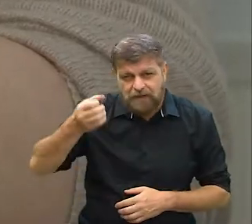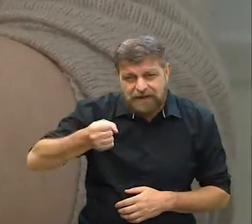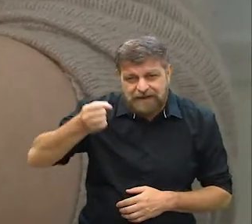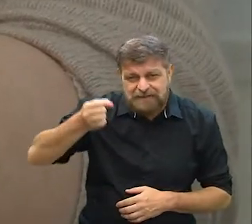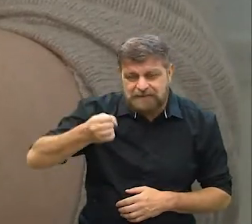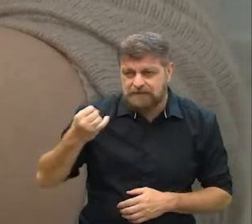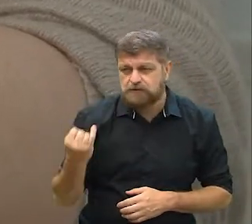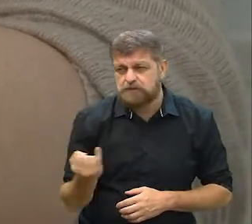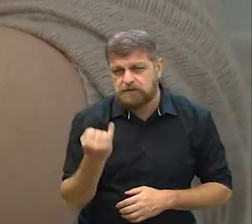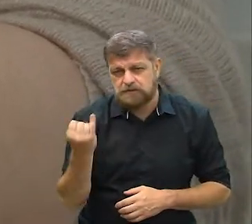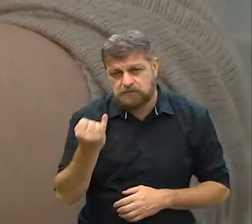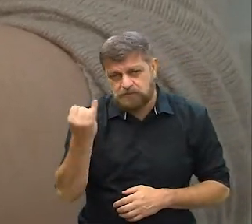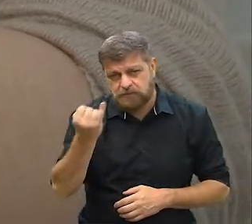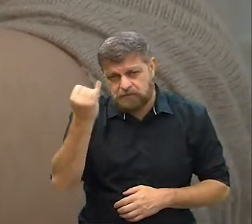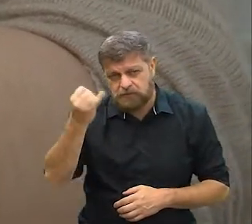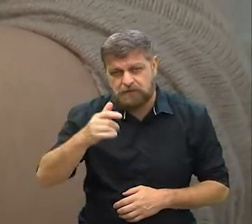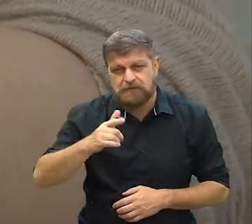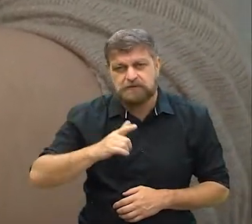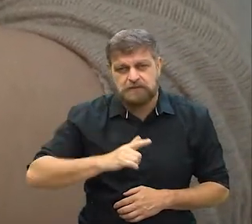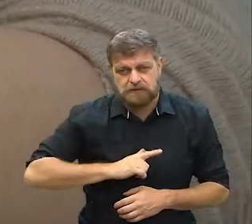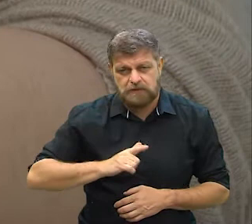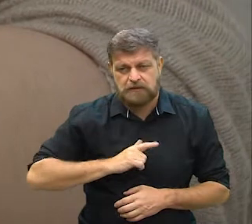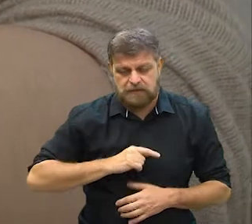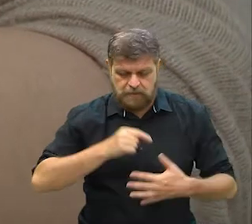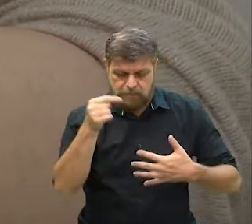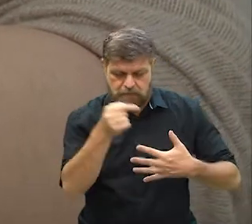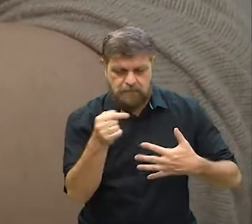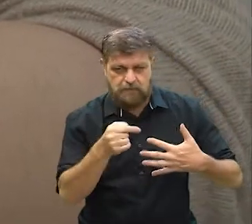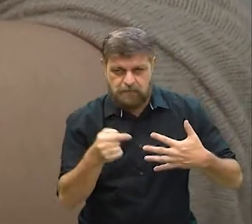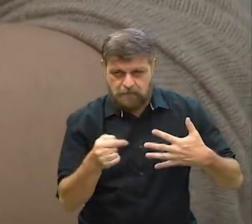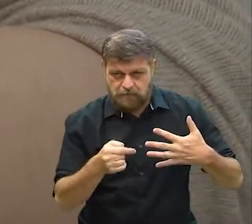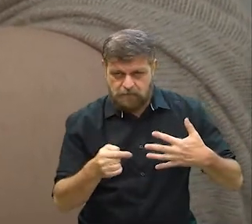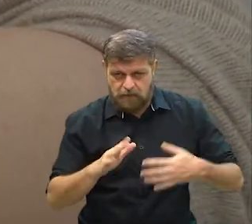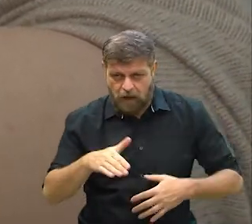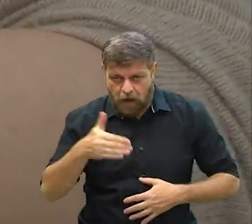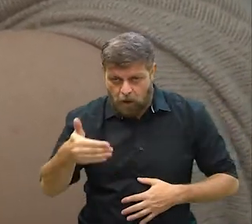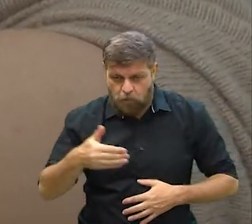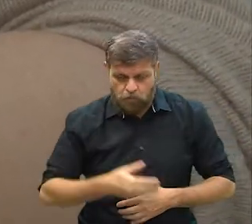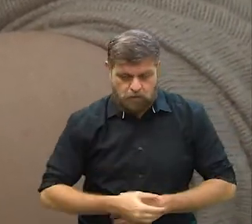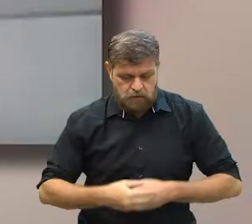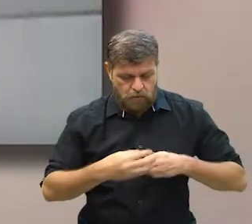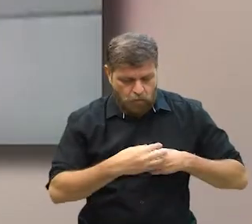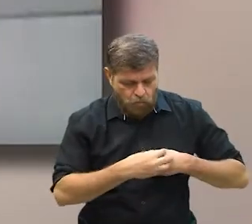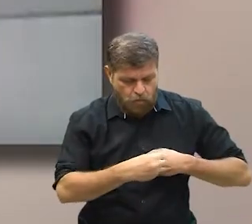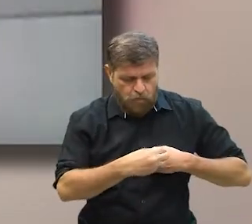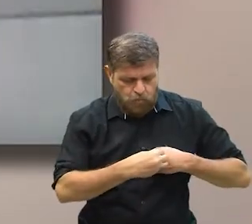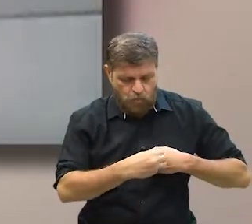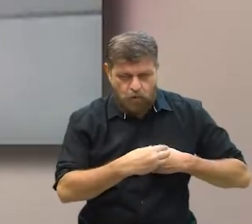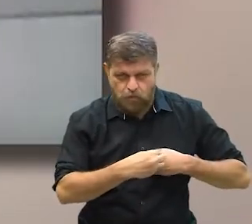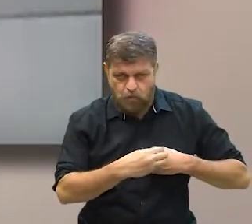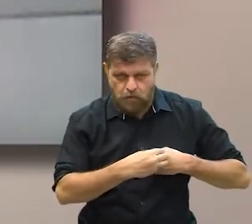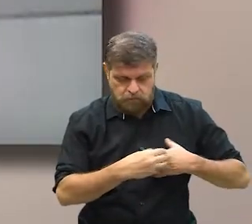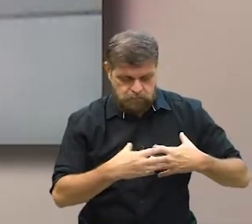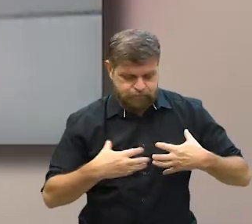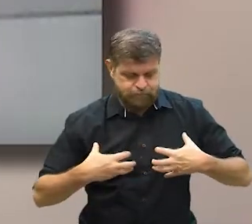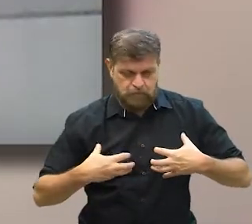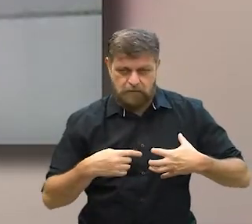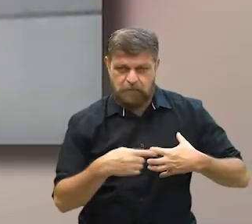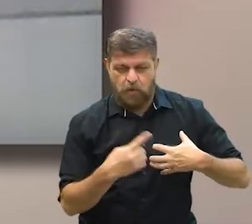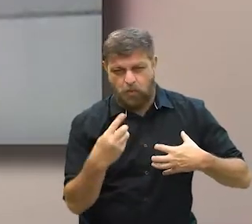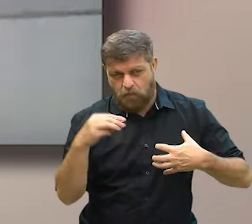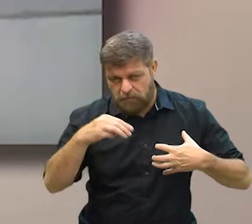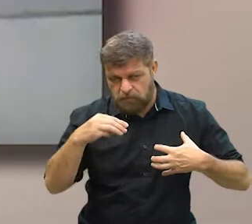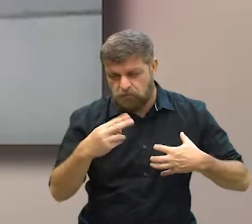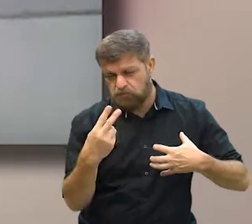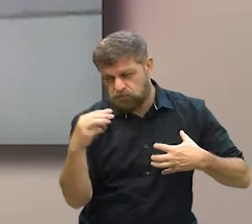importante, ele tem uma série de componentes, e quando o bebê começa a sugar, né, depois de 1 minuto, 2